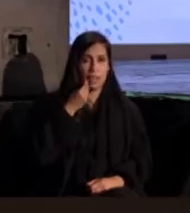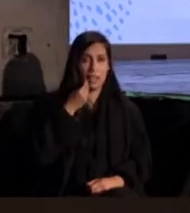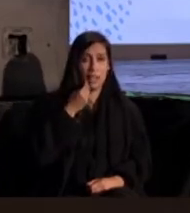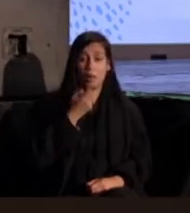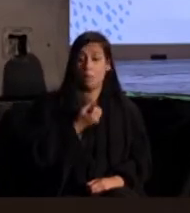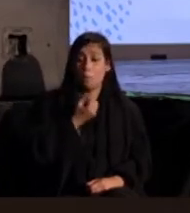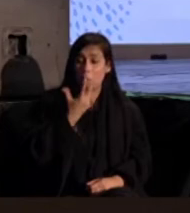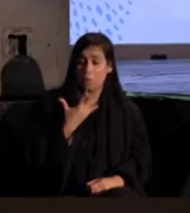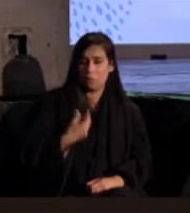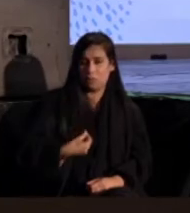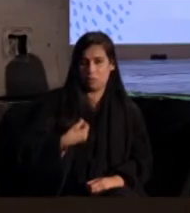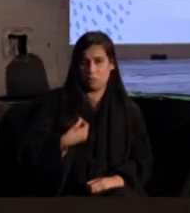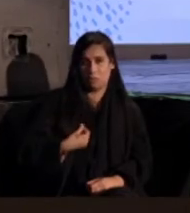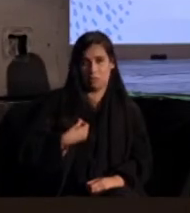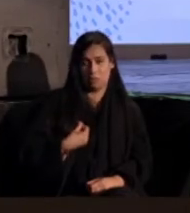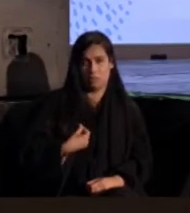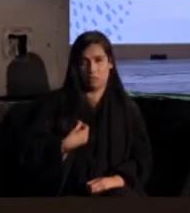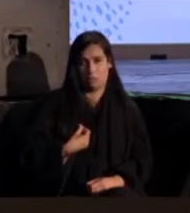que as pessoas